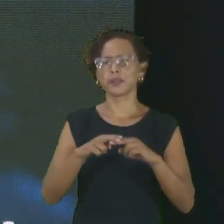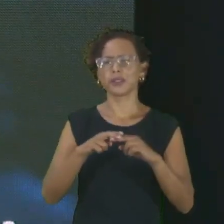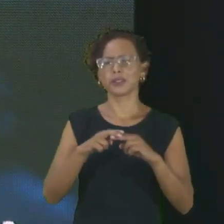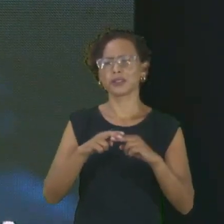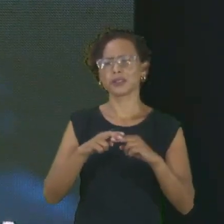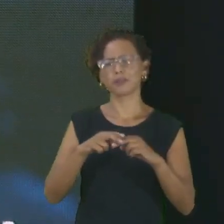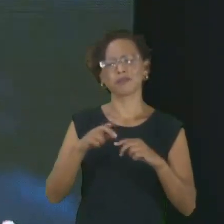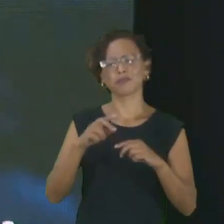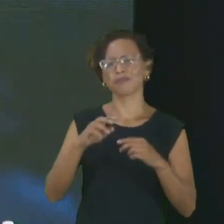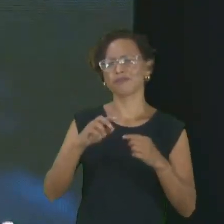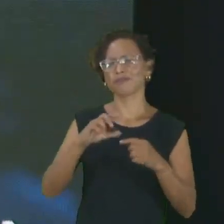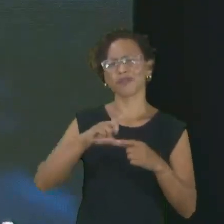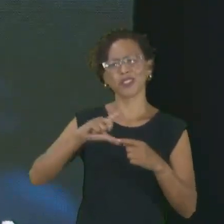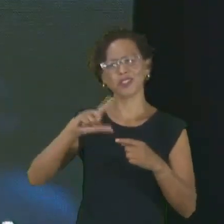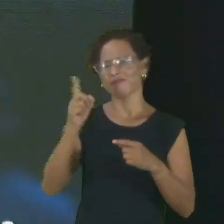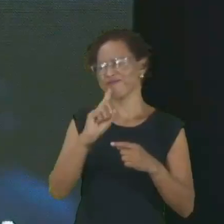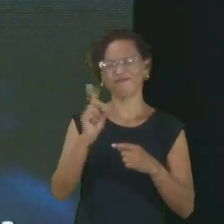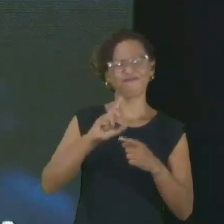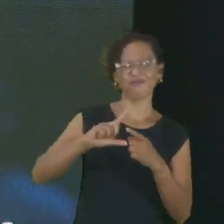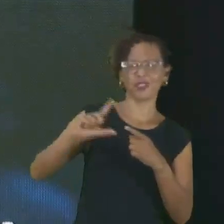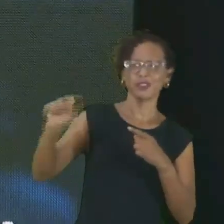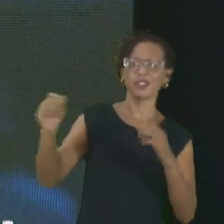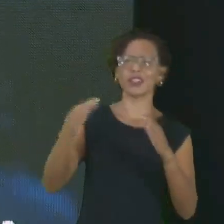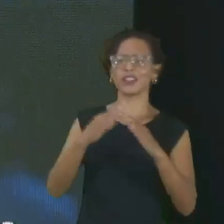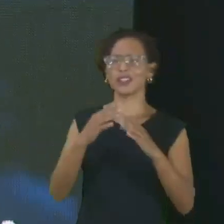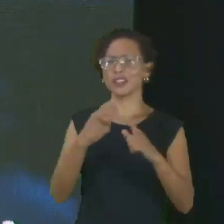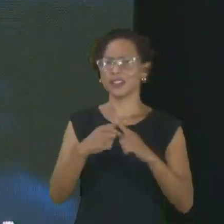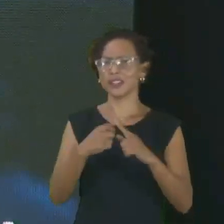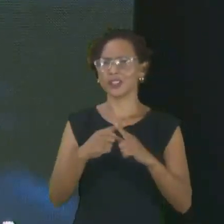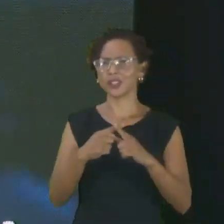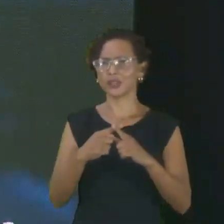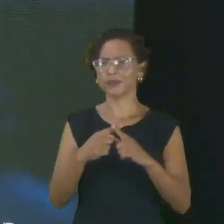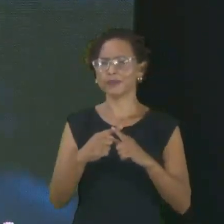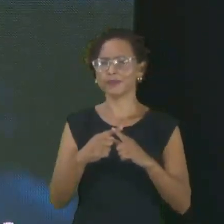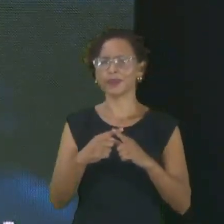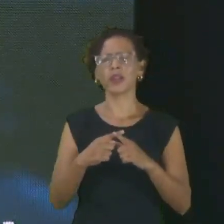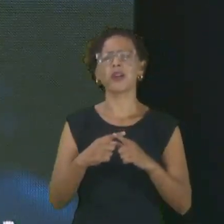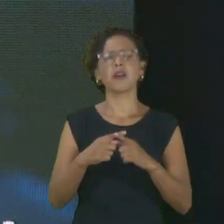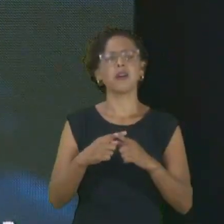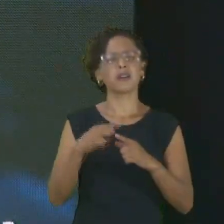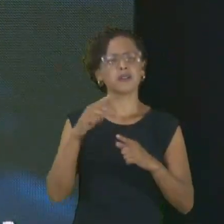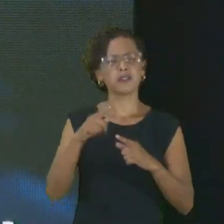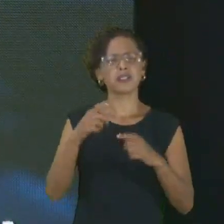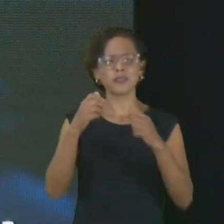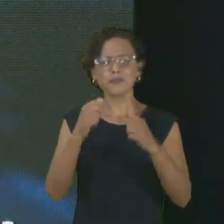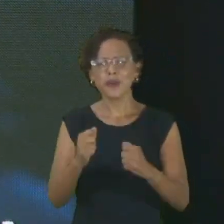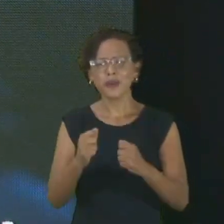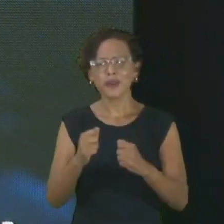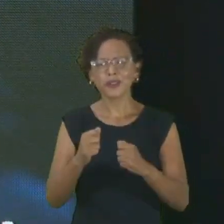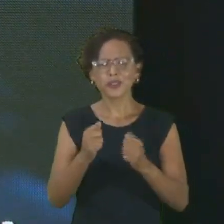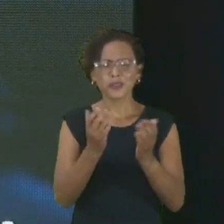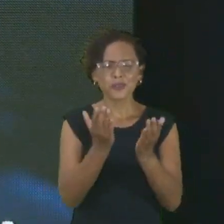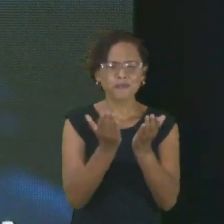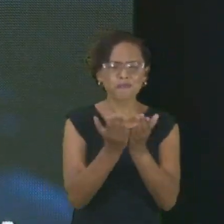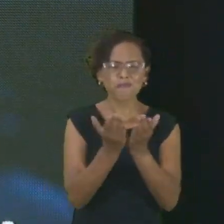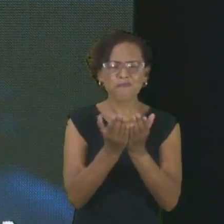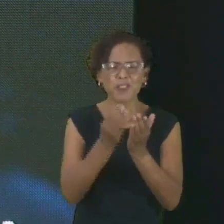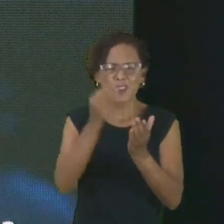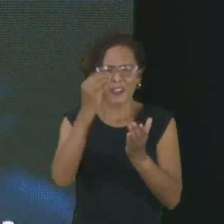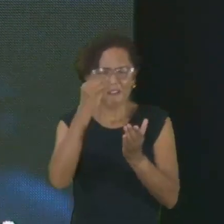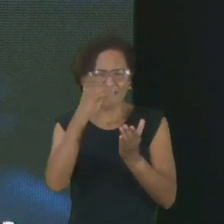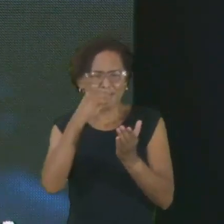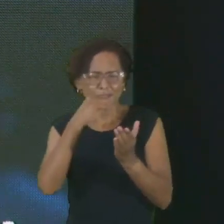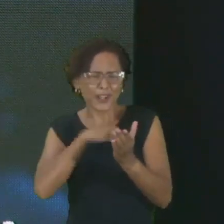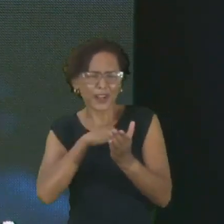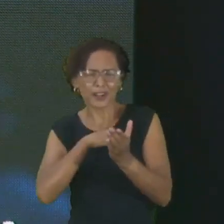igreja. Ei, você pode estar o crente mais fraco do mundo. Você